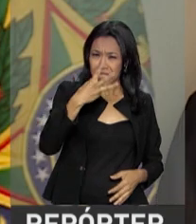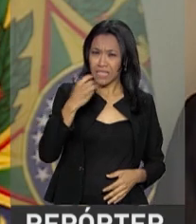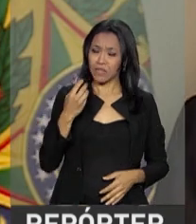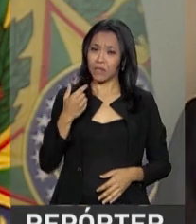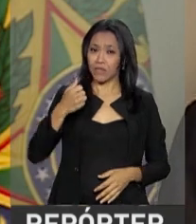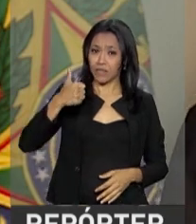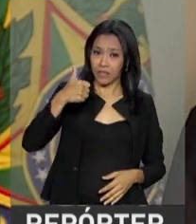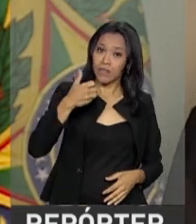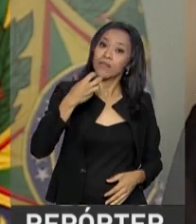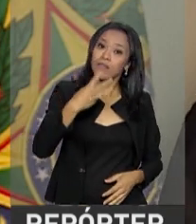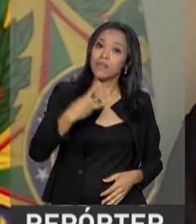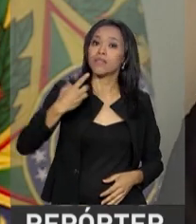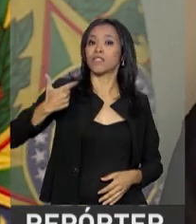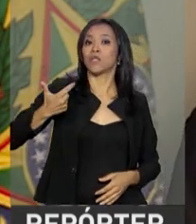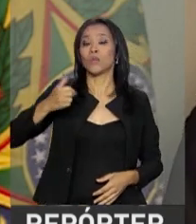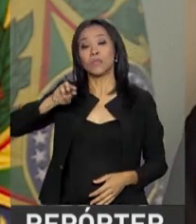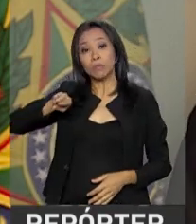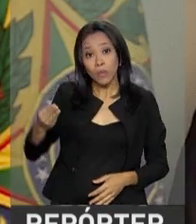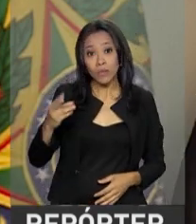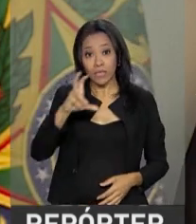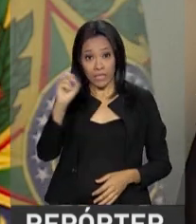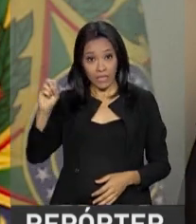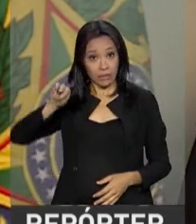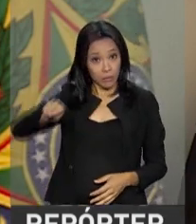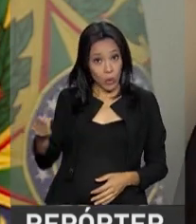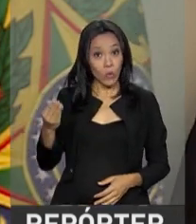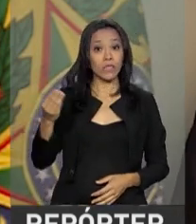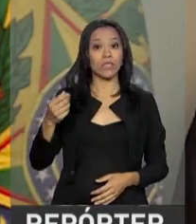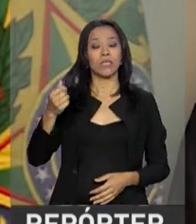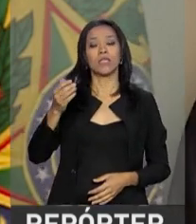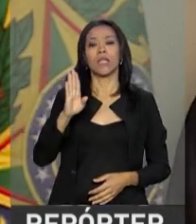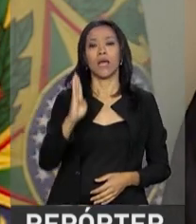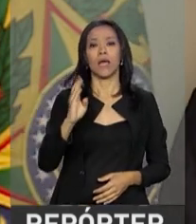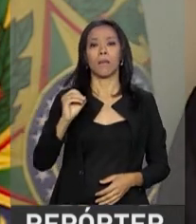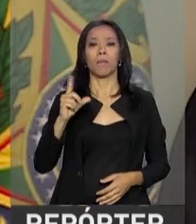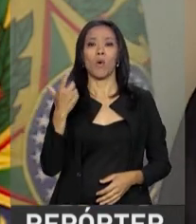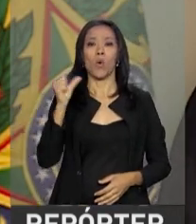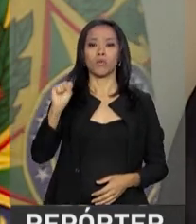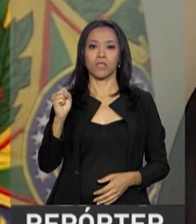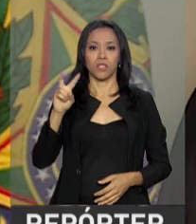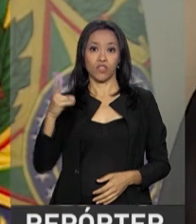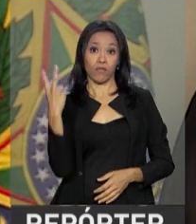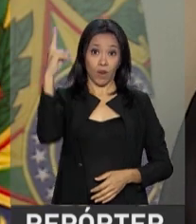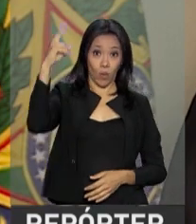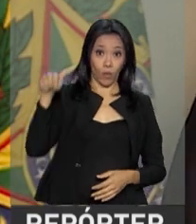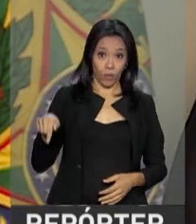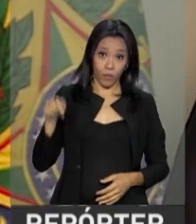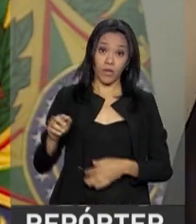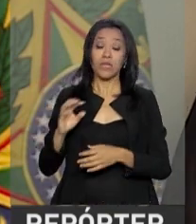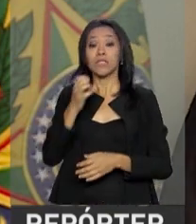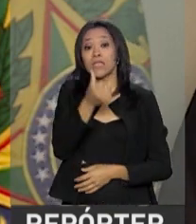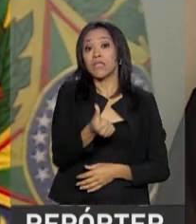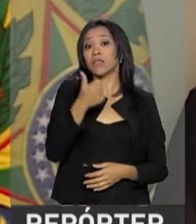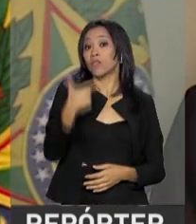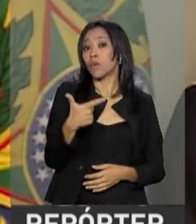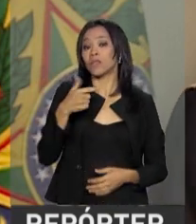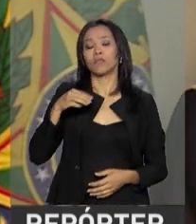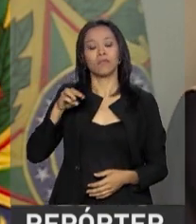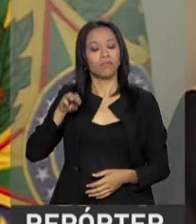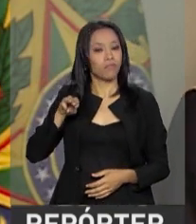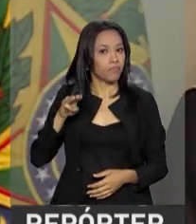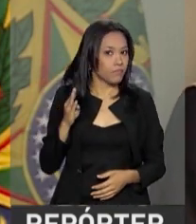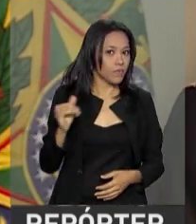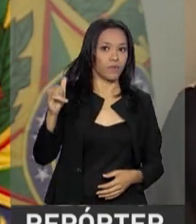e 500 milhões na cotação da bolsa de valores a empresa chegou a valer 62 bilhões num passado